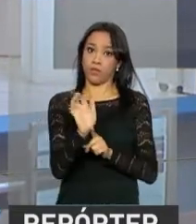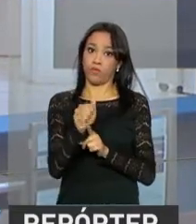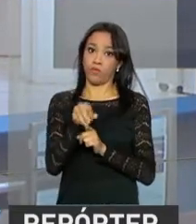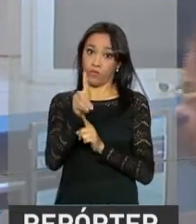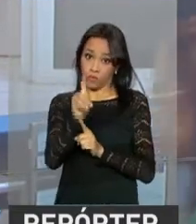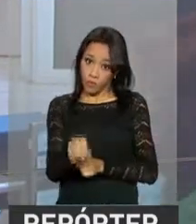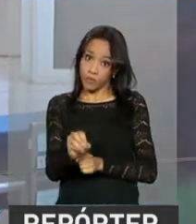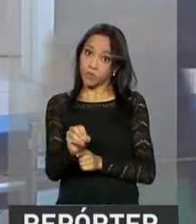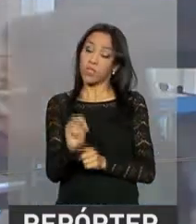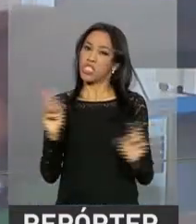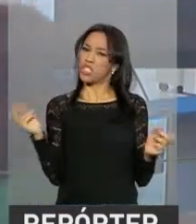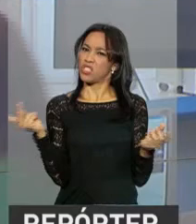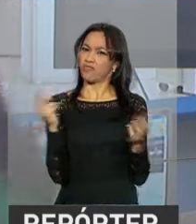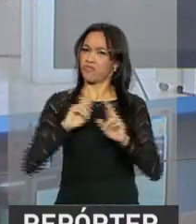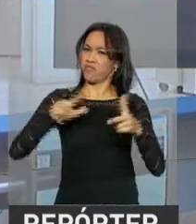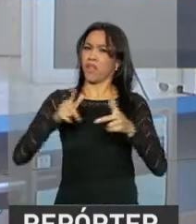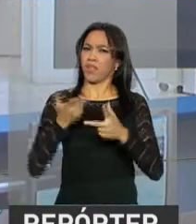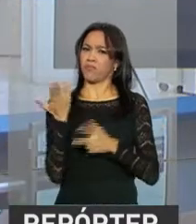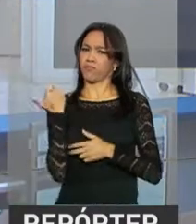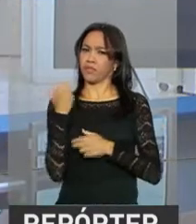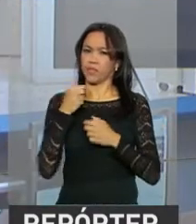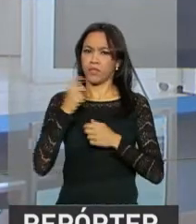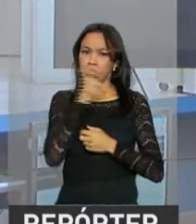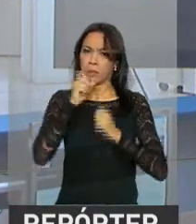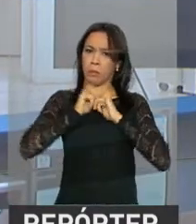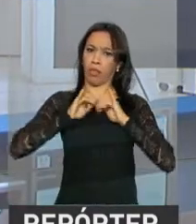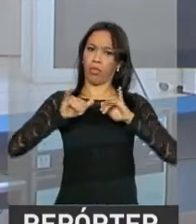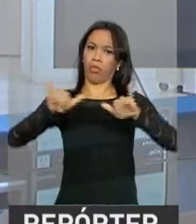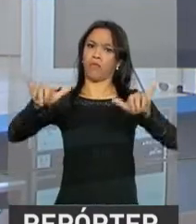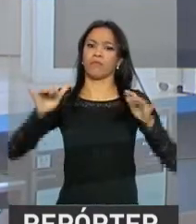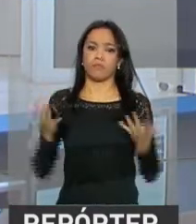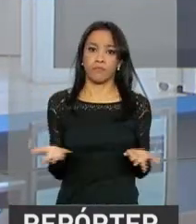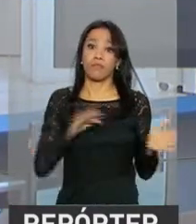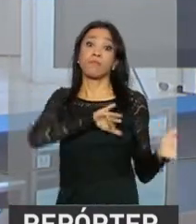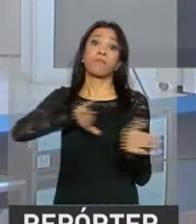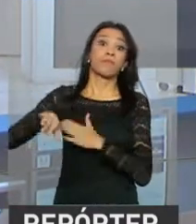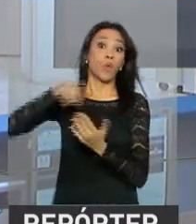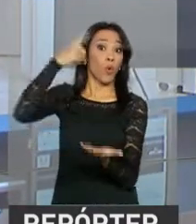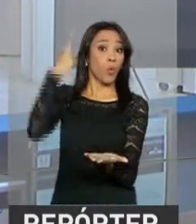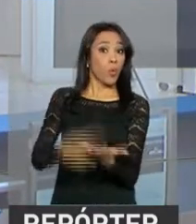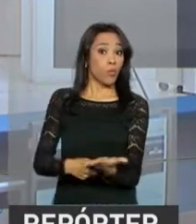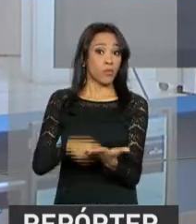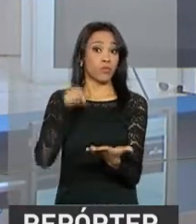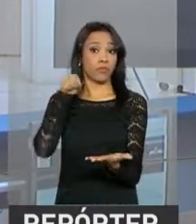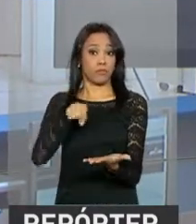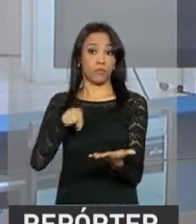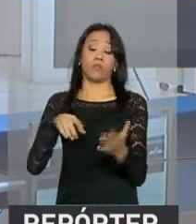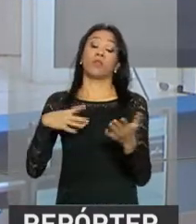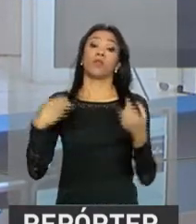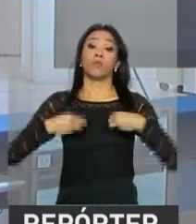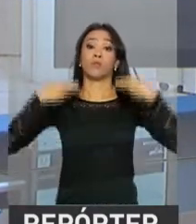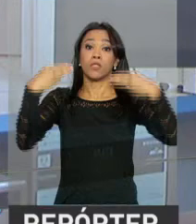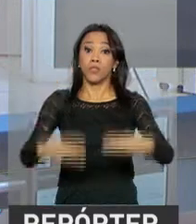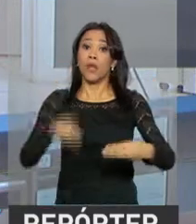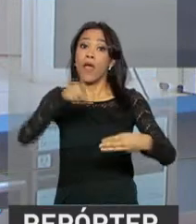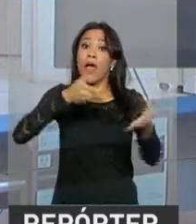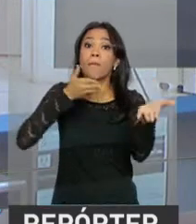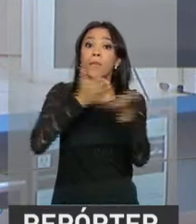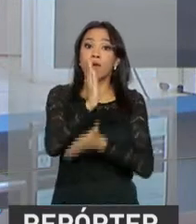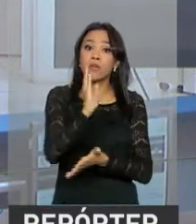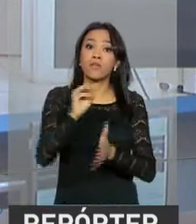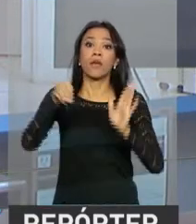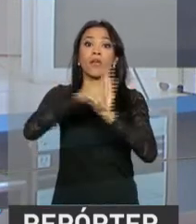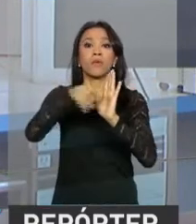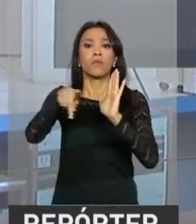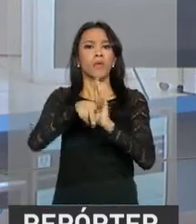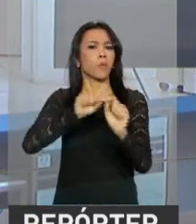diferente do que vinha sendo divulgado segundo a nota o compromisso do ministério é com a aprovação da medida que